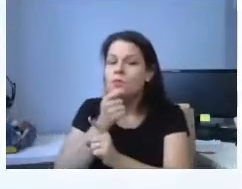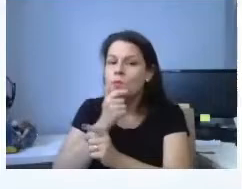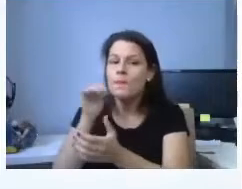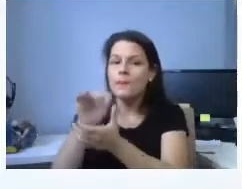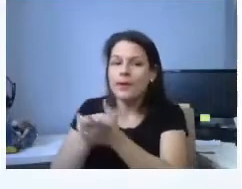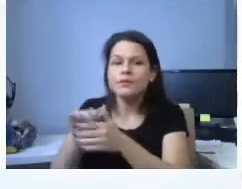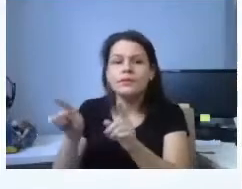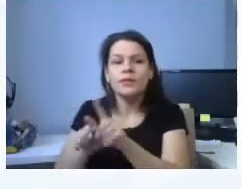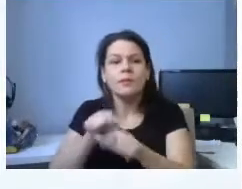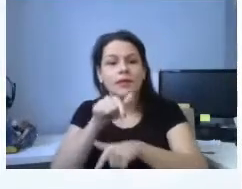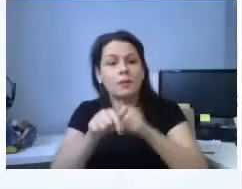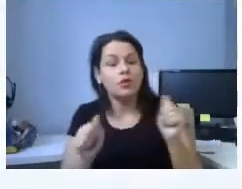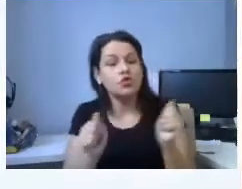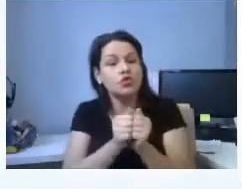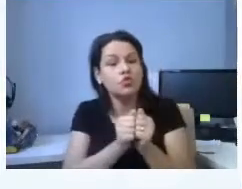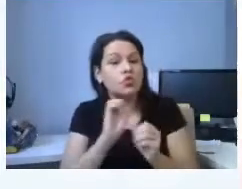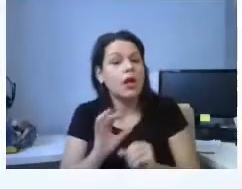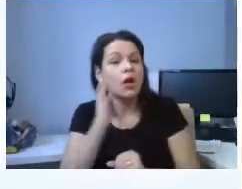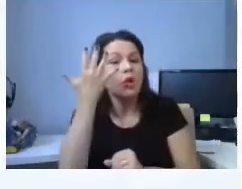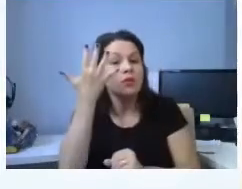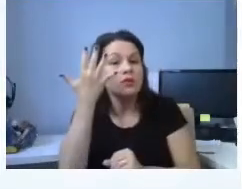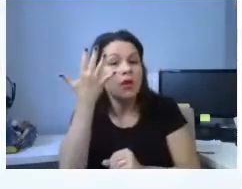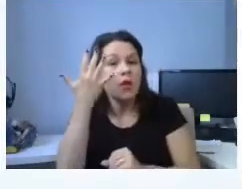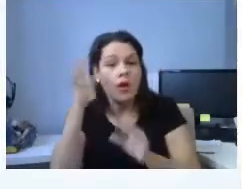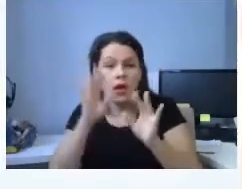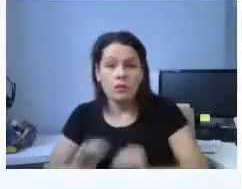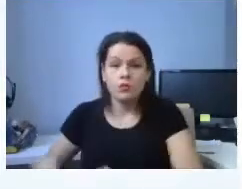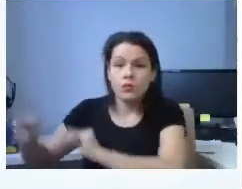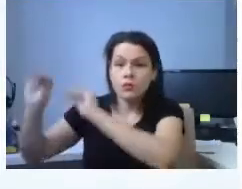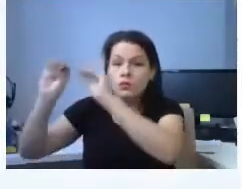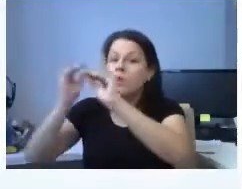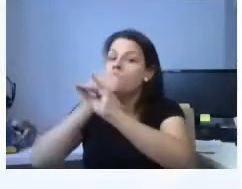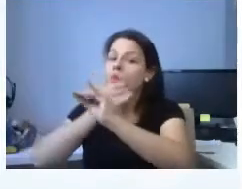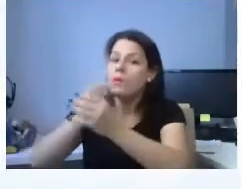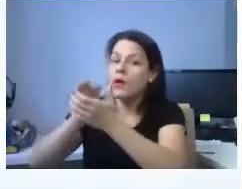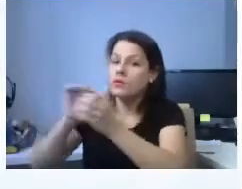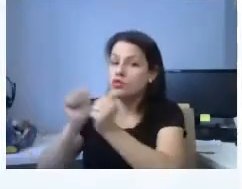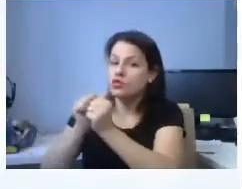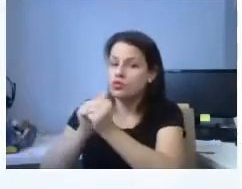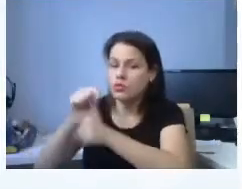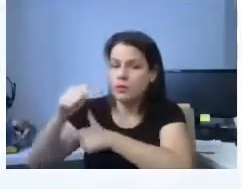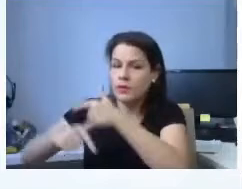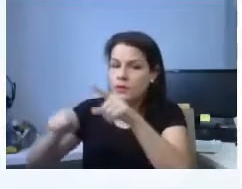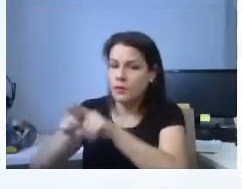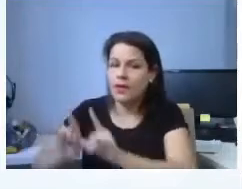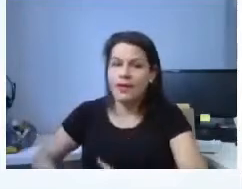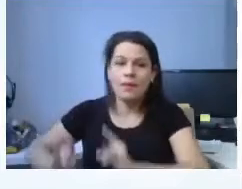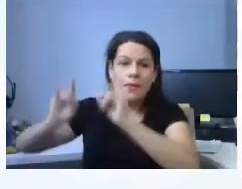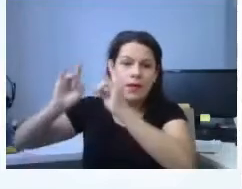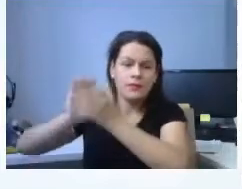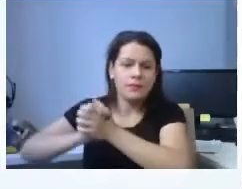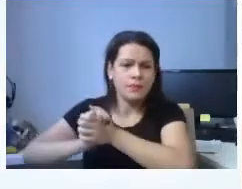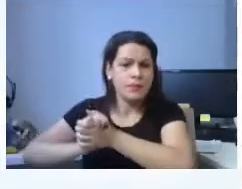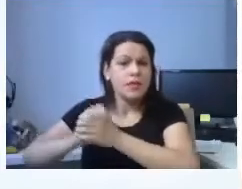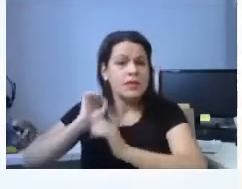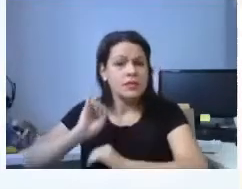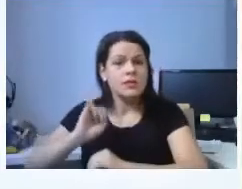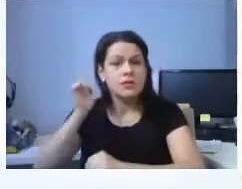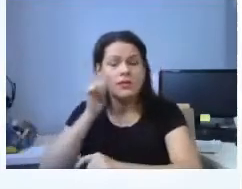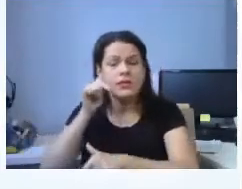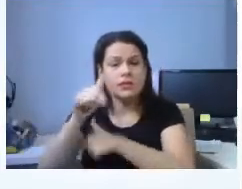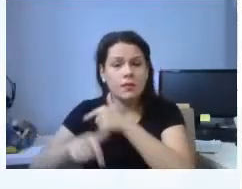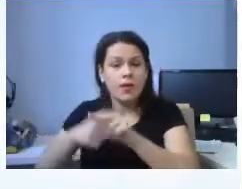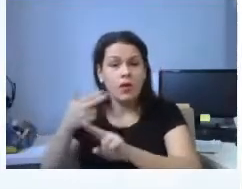home office, ela precisou se mudar para o andar, né, para o pavimento de cima. Para poder trabalhar, ela precisou, então, usar